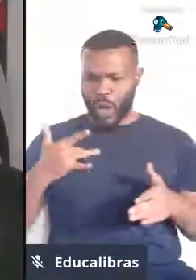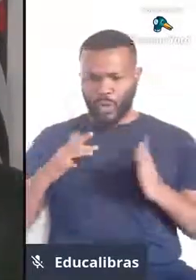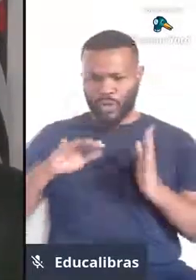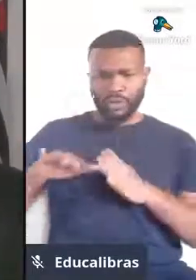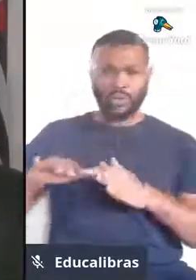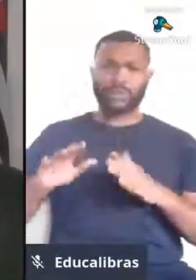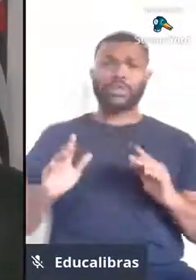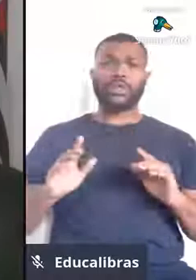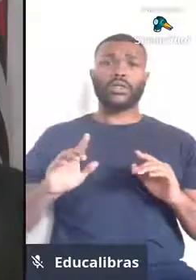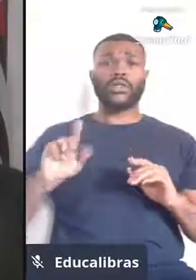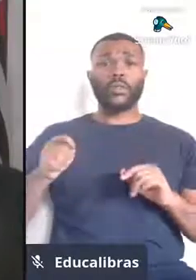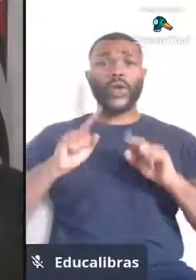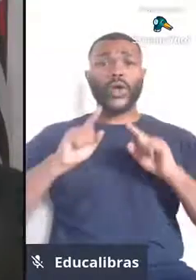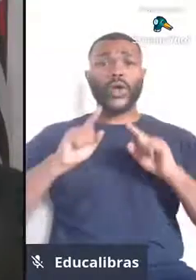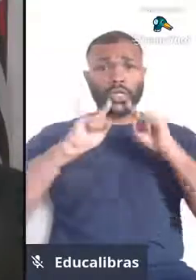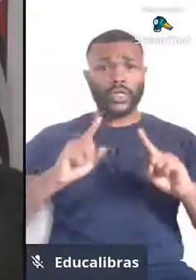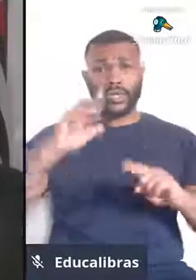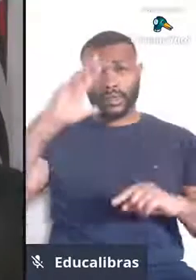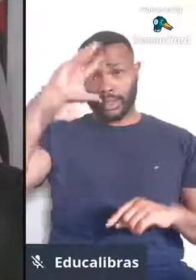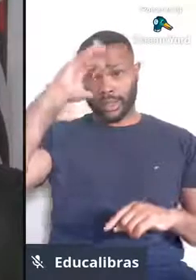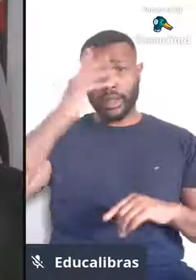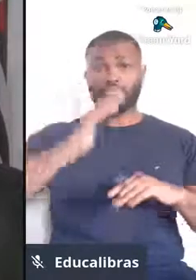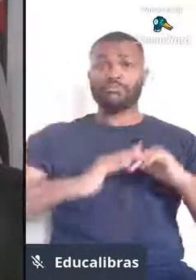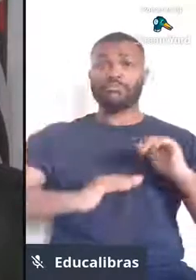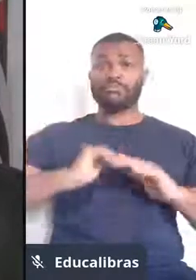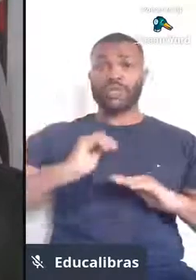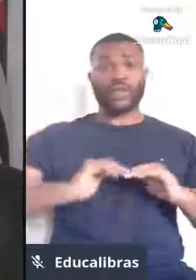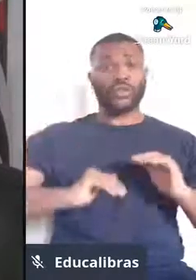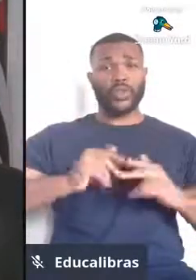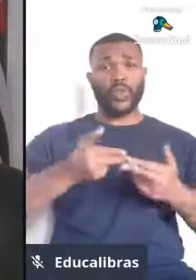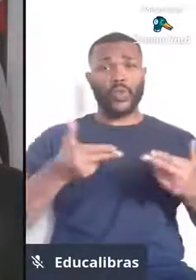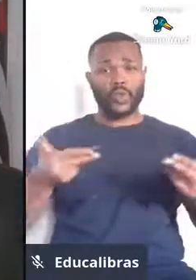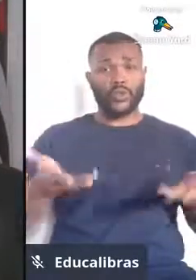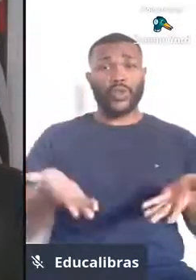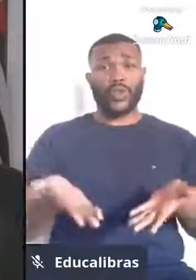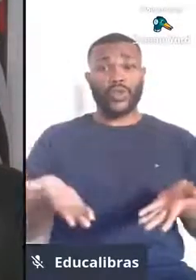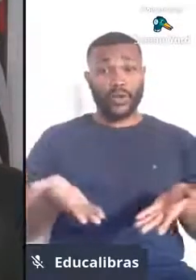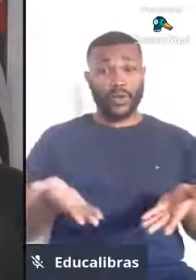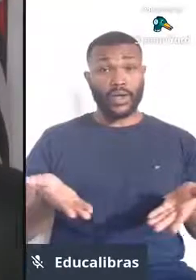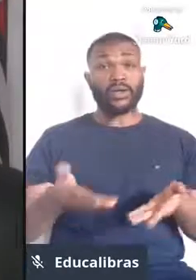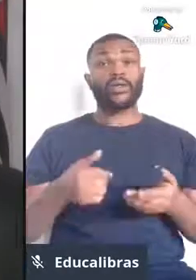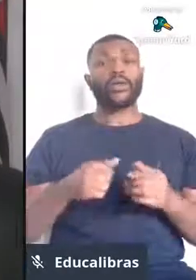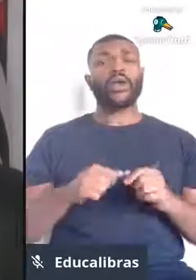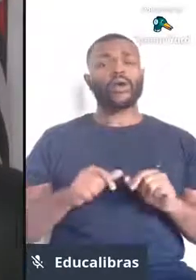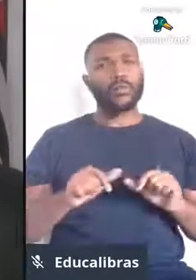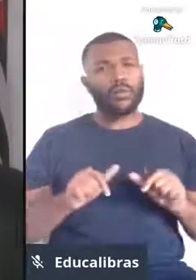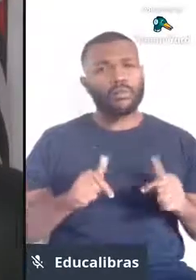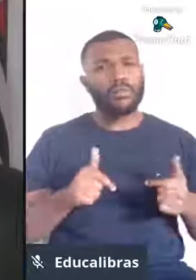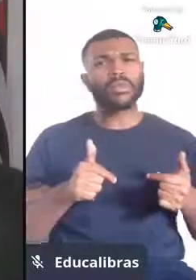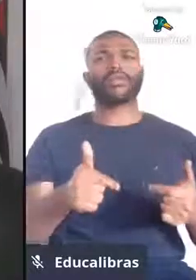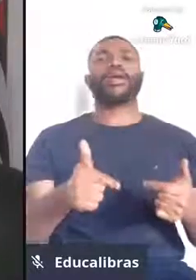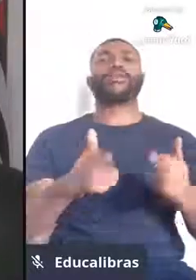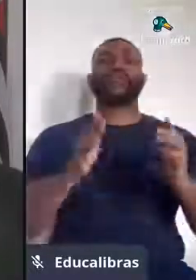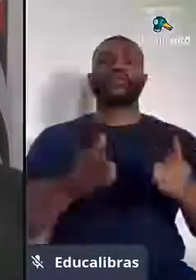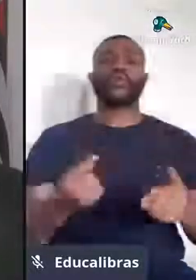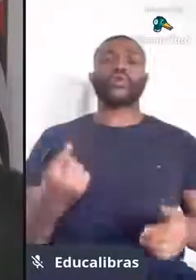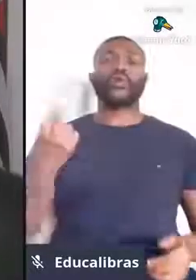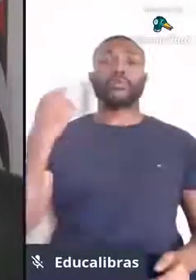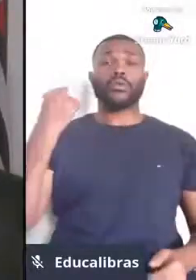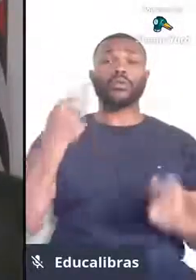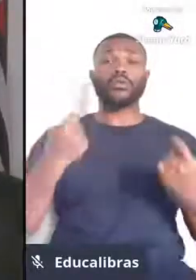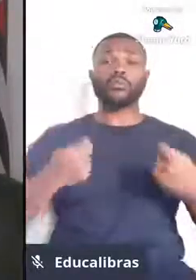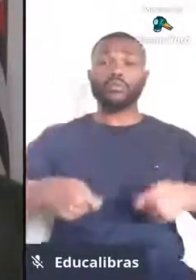pelas decisões e pelas ações tomadas, né? Então, é uma batalha em glória, desde o começo. Então, você tem que ser